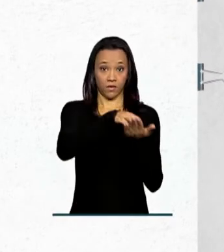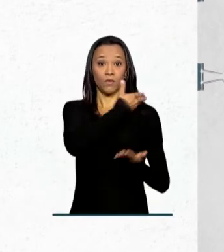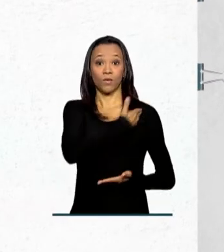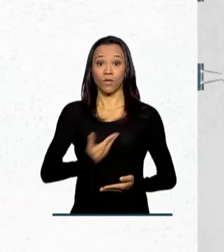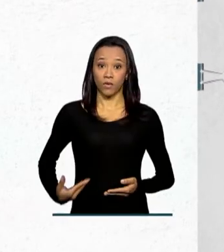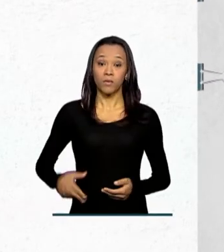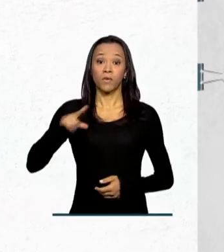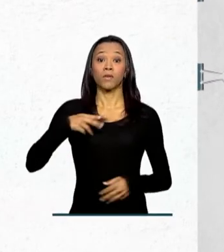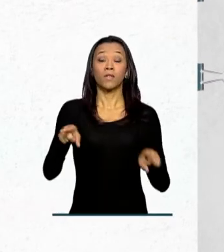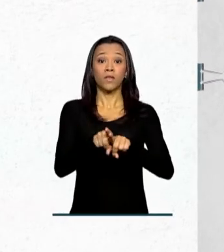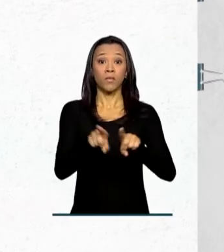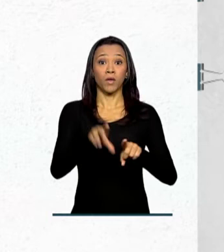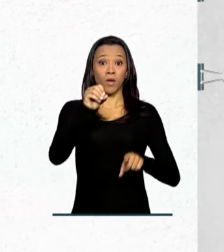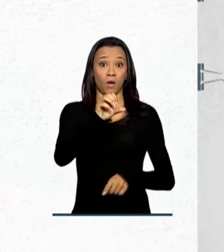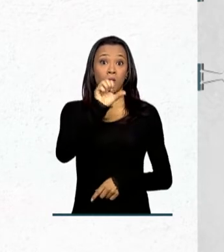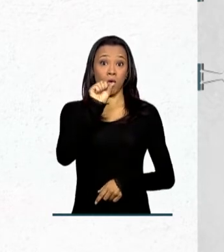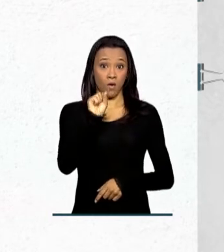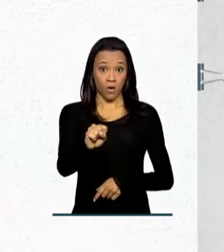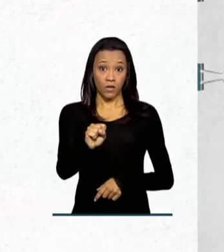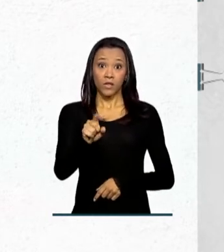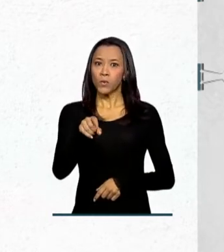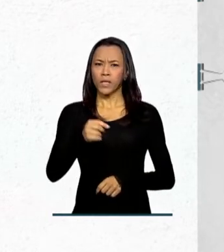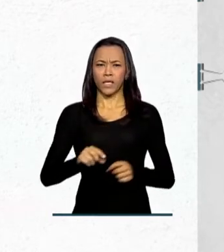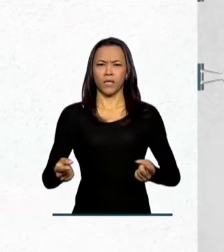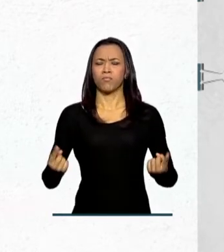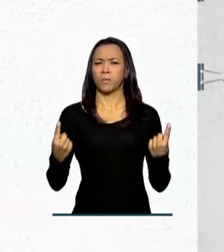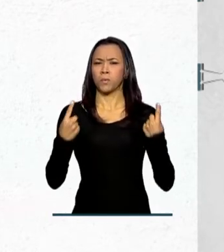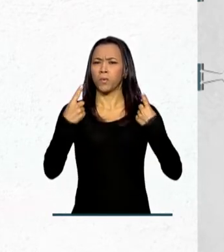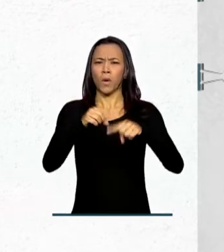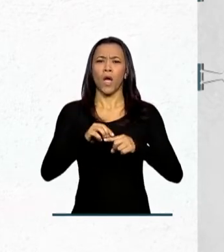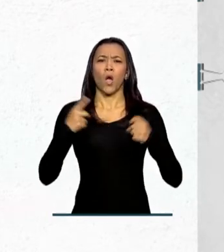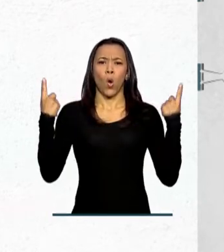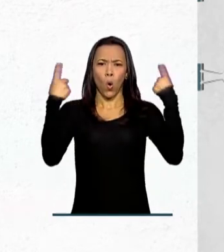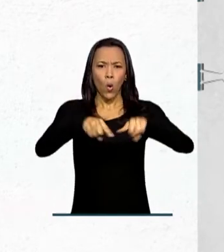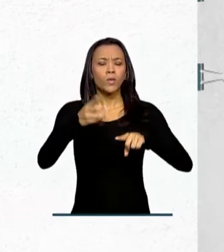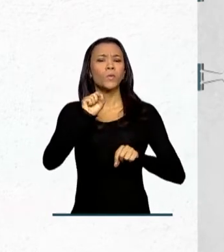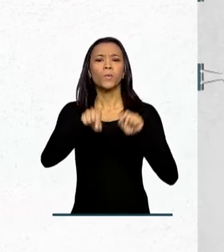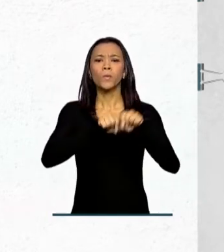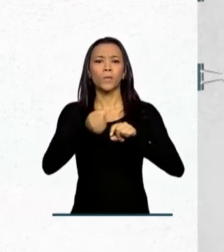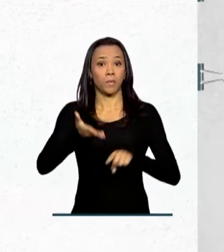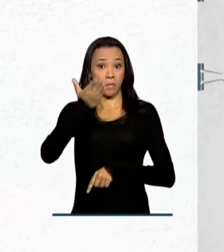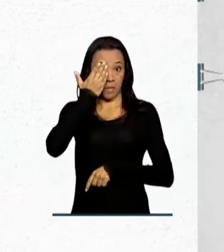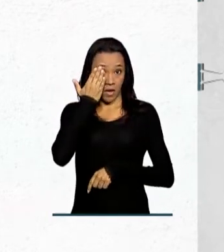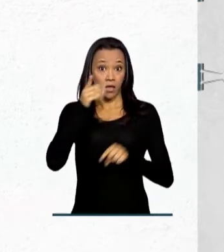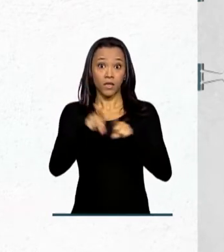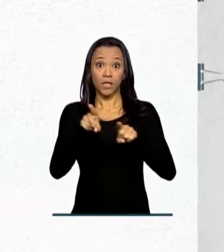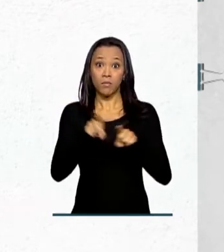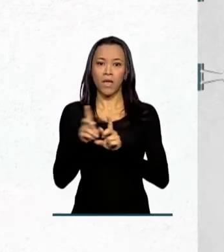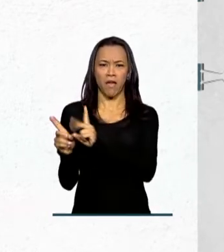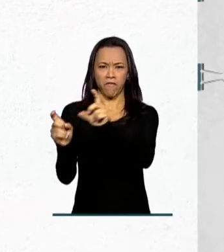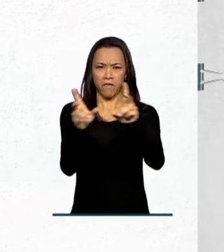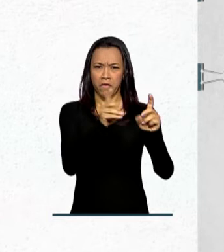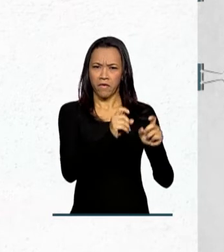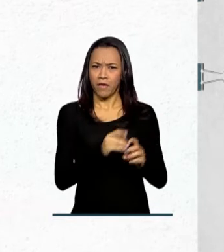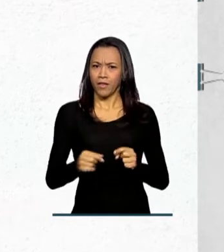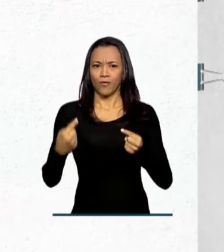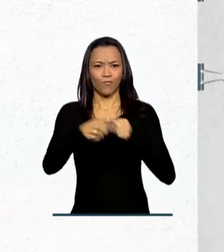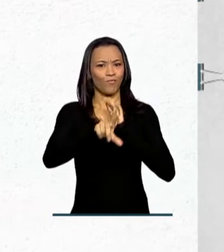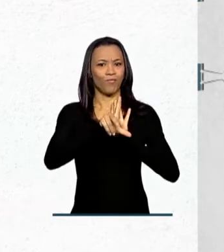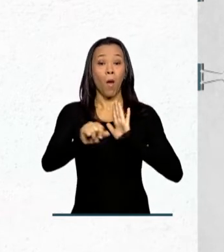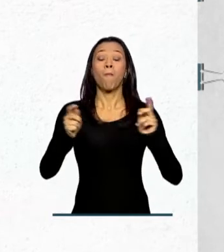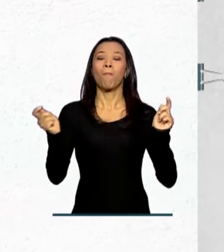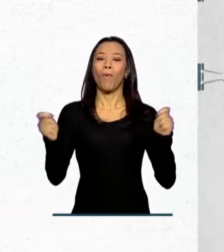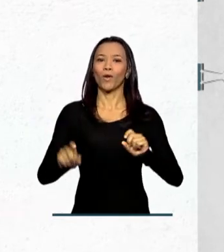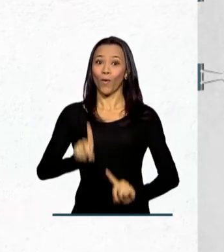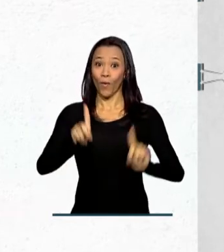Entidades públicas e privadas e organizações que se destacaram no combate efetivo à pirataria e ao mercado ilegal podem concorrer